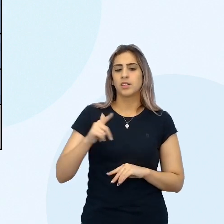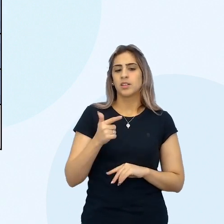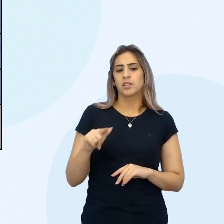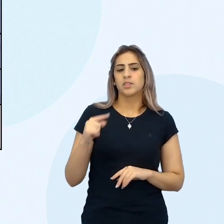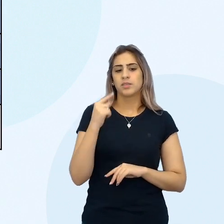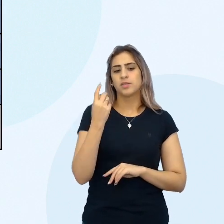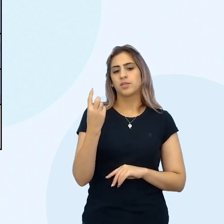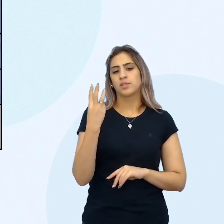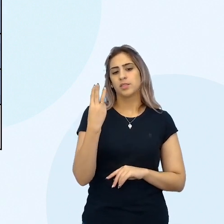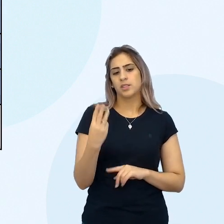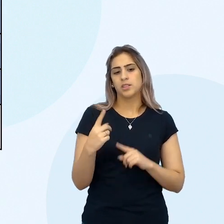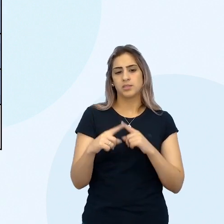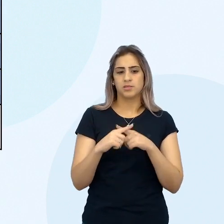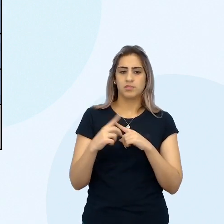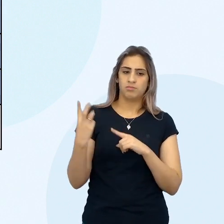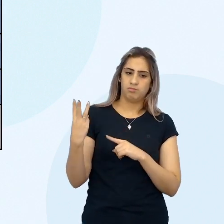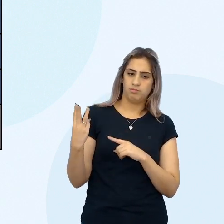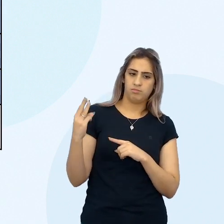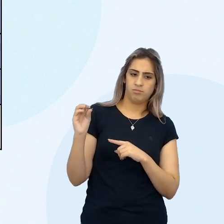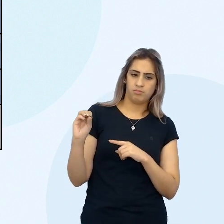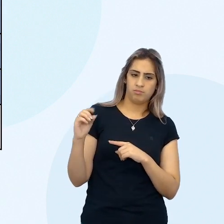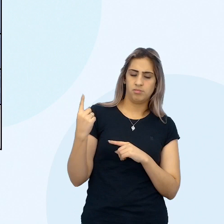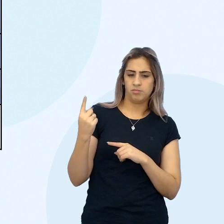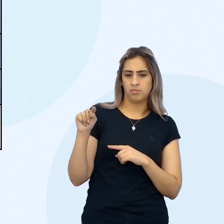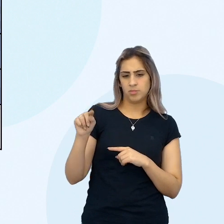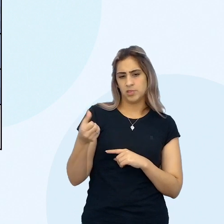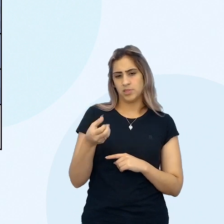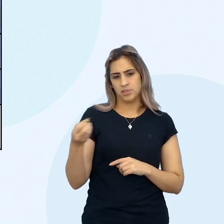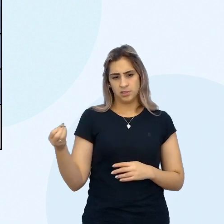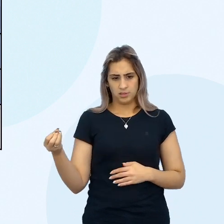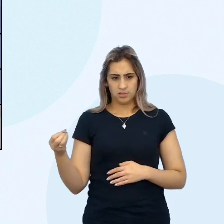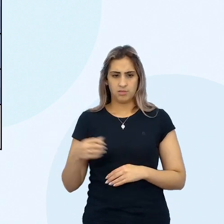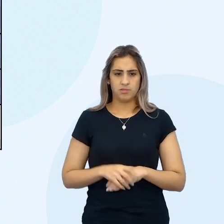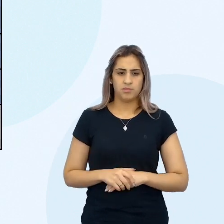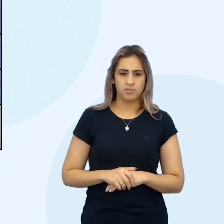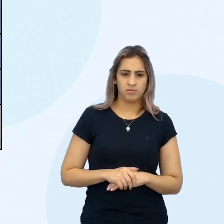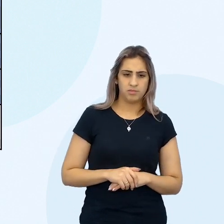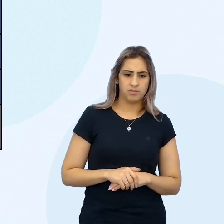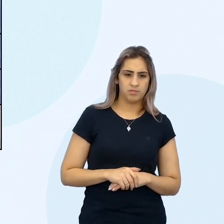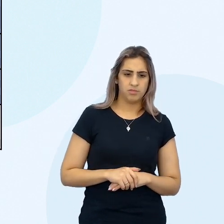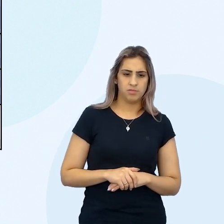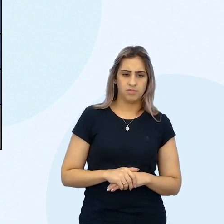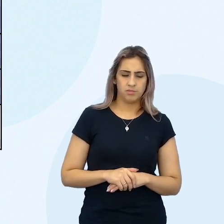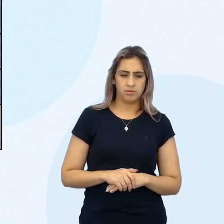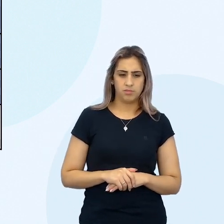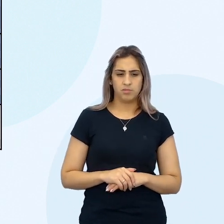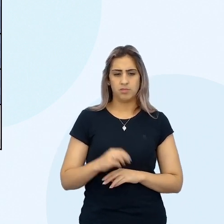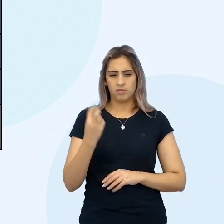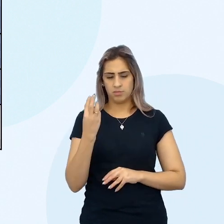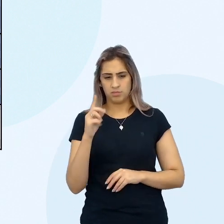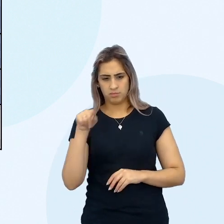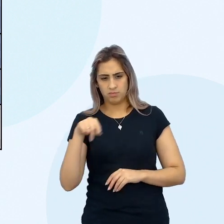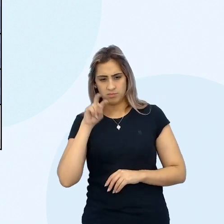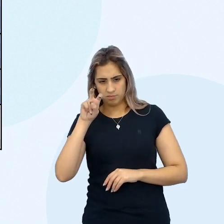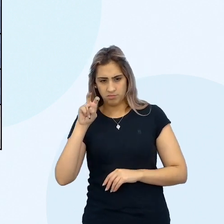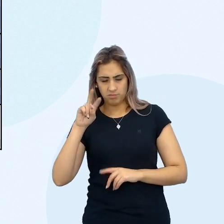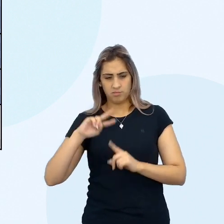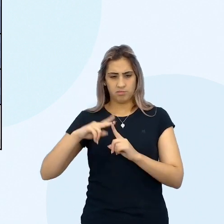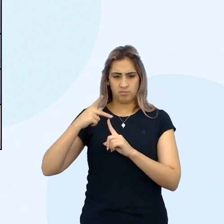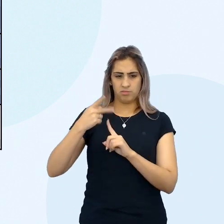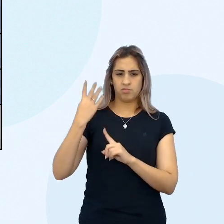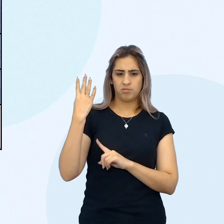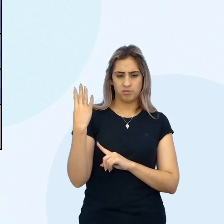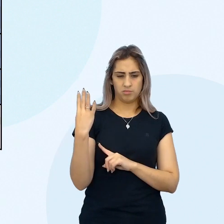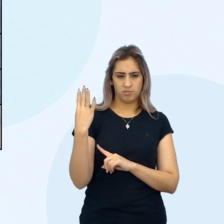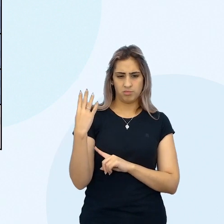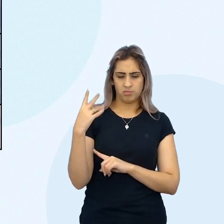menos 40. Esse é igual, né? Igual. 1.600. E agora? Temos aí o 37,5 negativo elevado ao quadrado, com toda